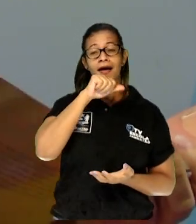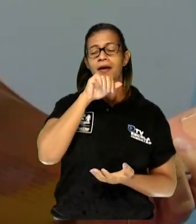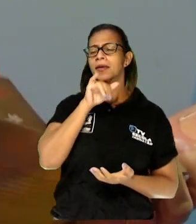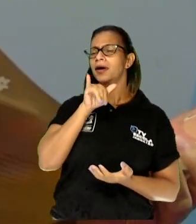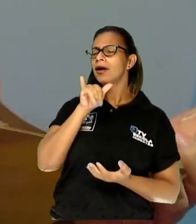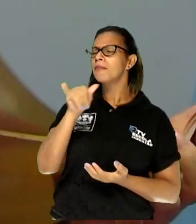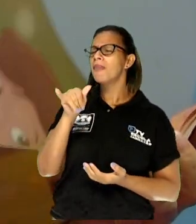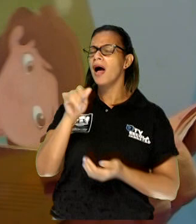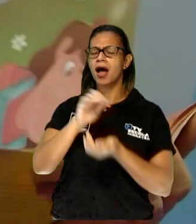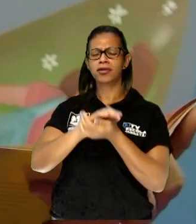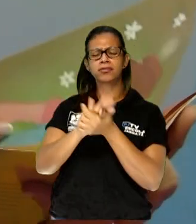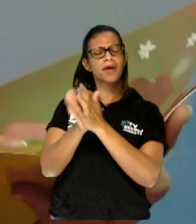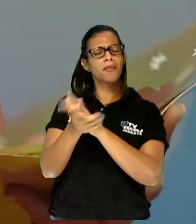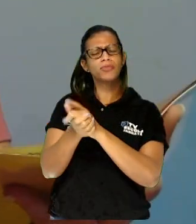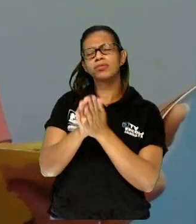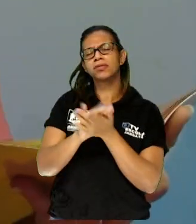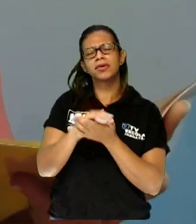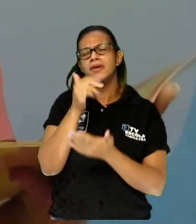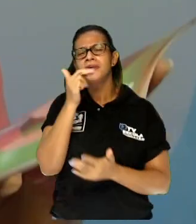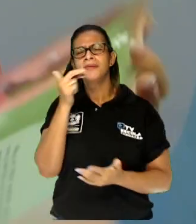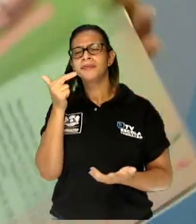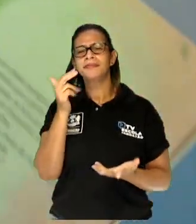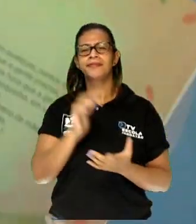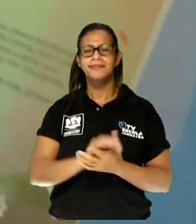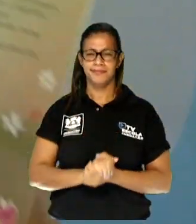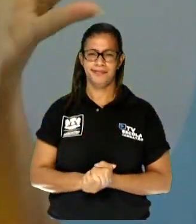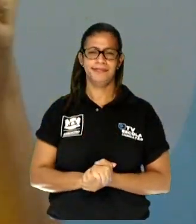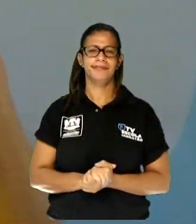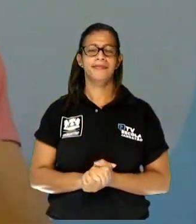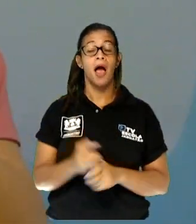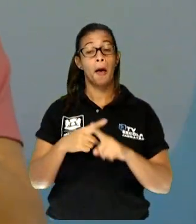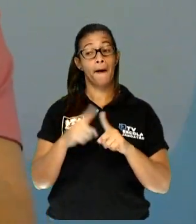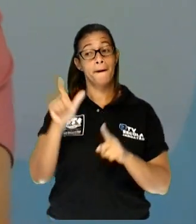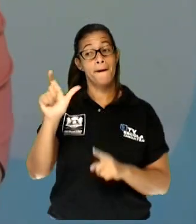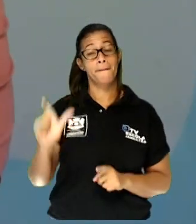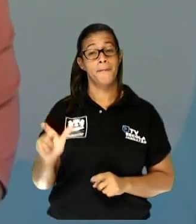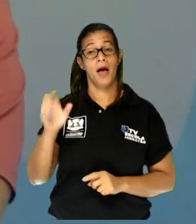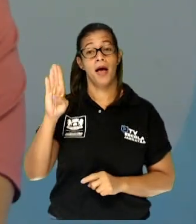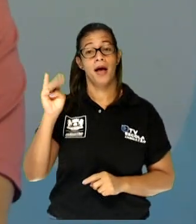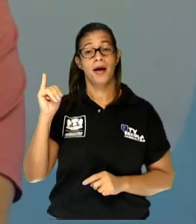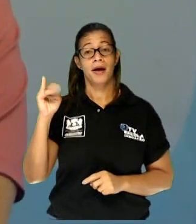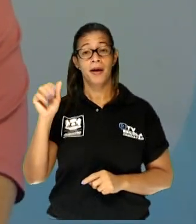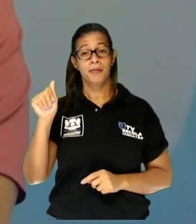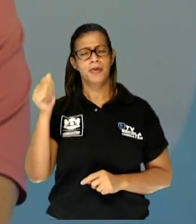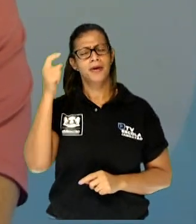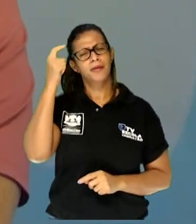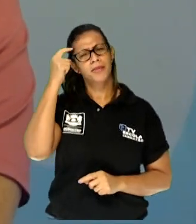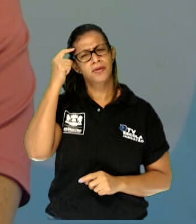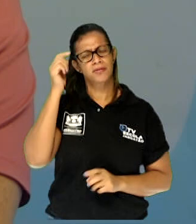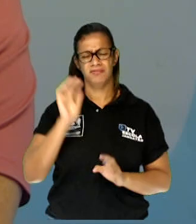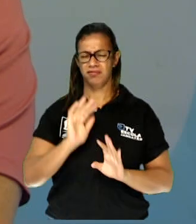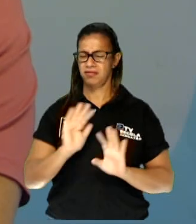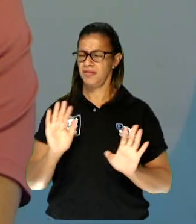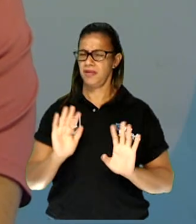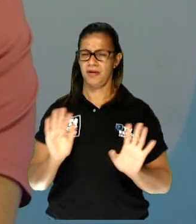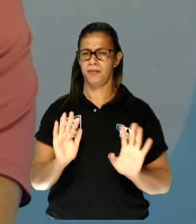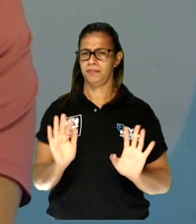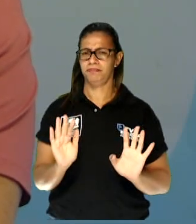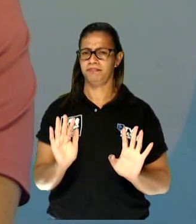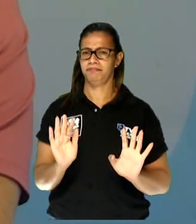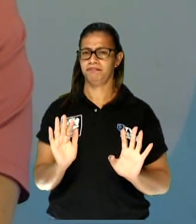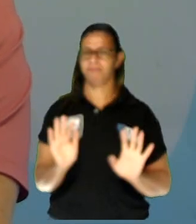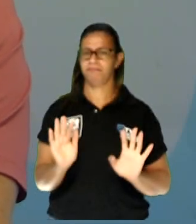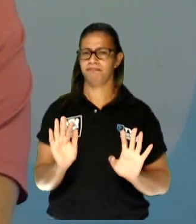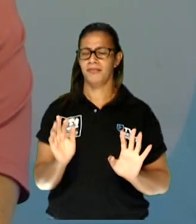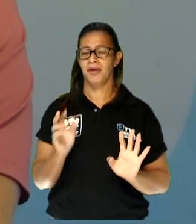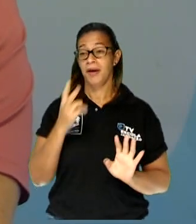sabonete. Cheirinho de sabonete. Mas Bia pensou, não, não é um cheiro qualquer. Parece que vem